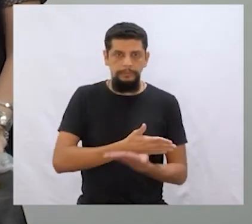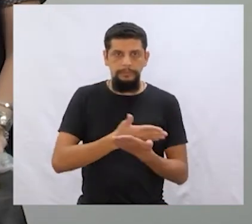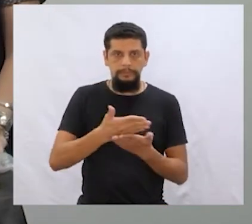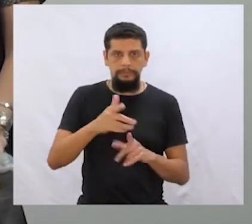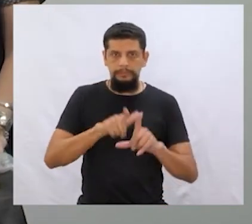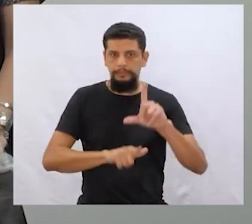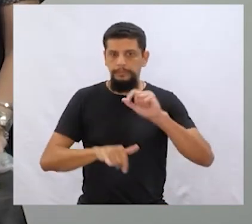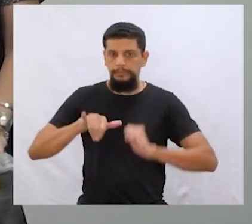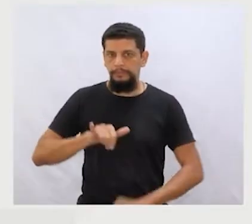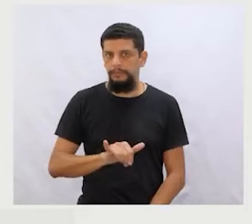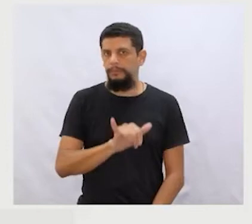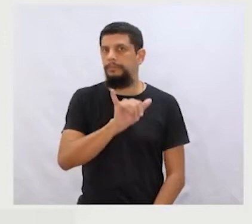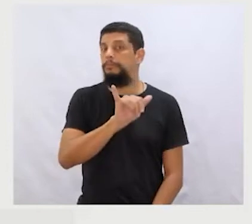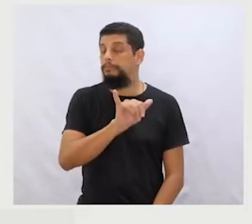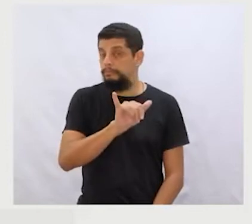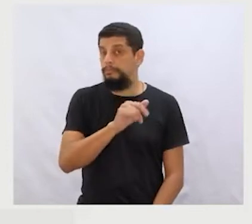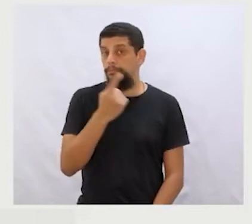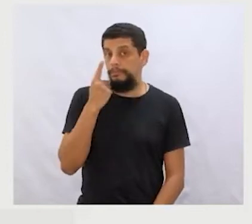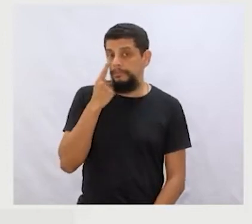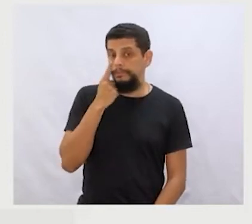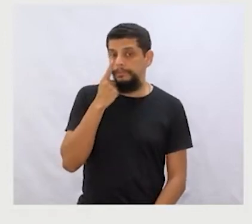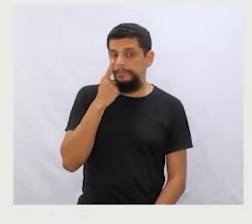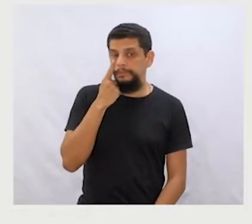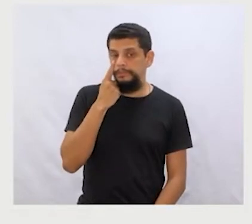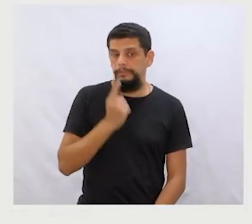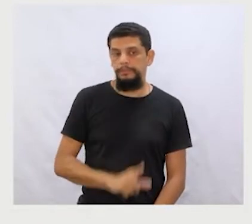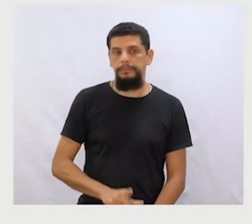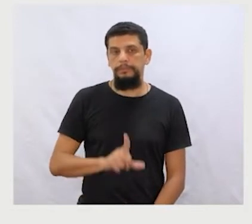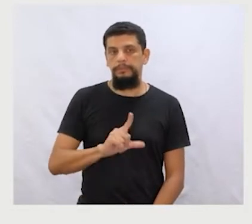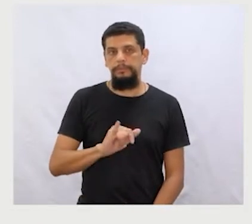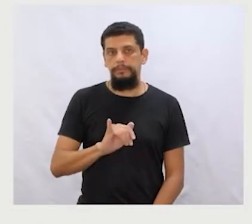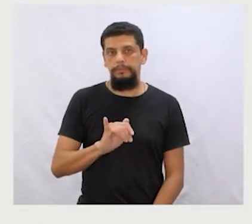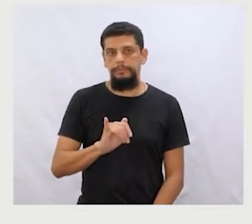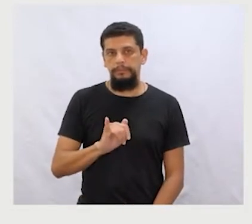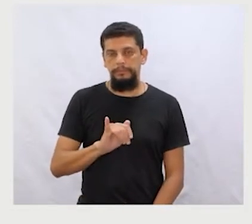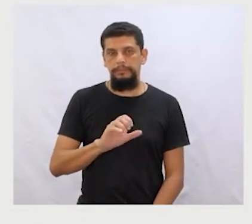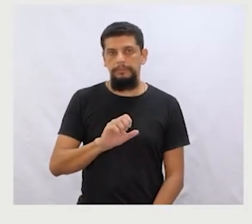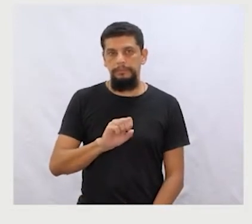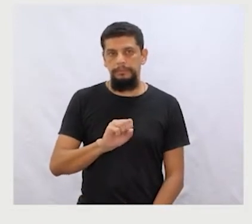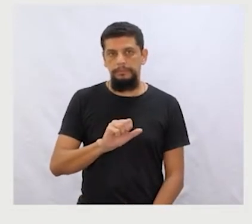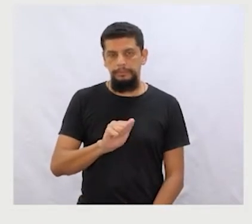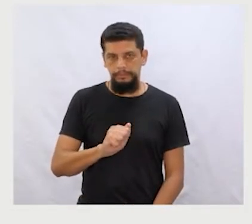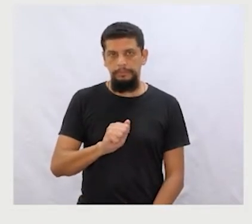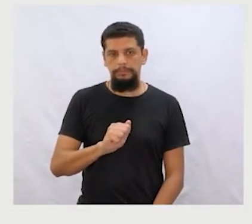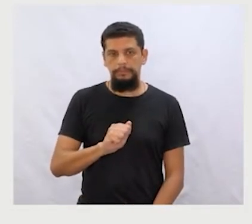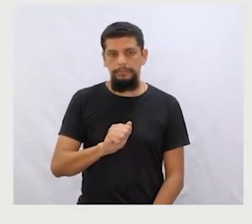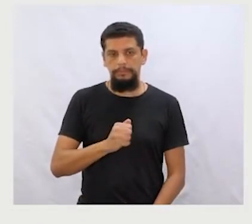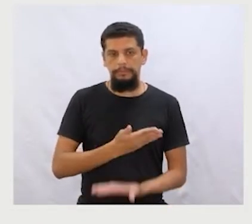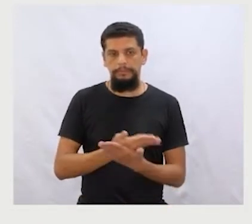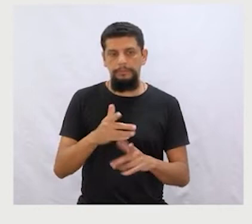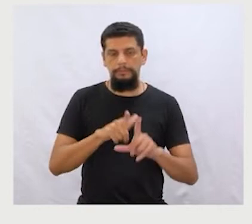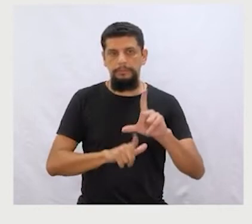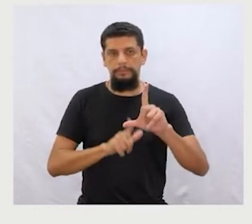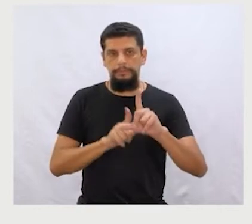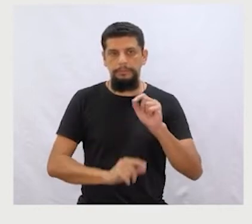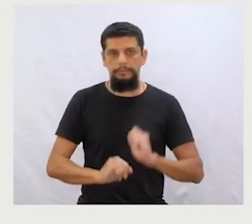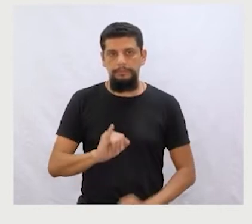o seu nome com a letra Y. Vamos ver? Lia, que começa com a letra